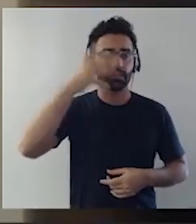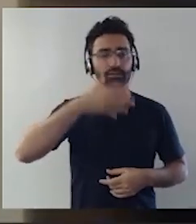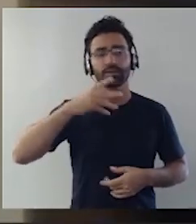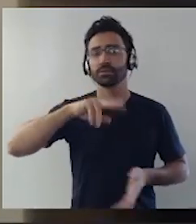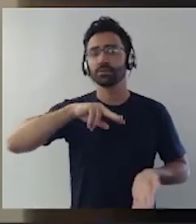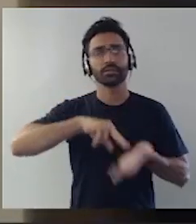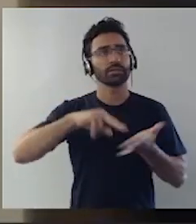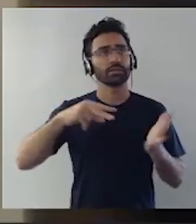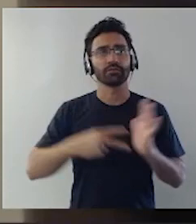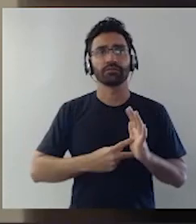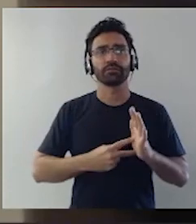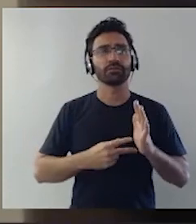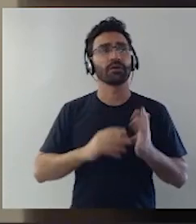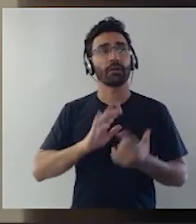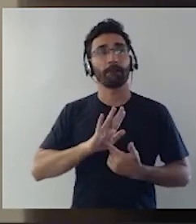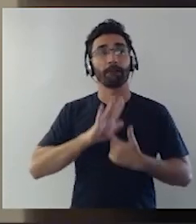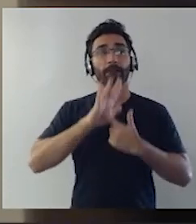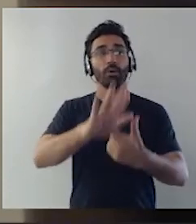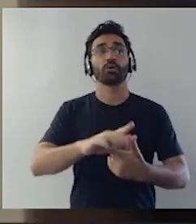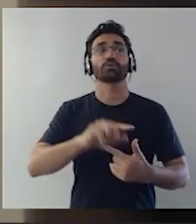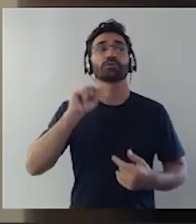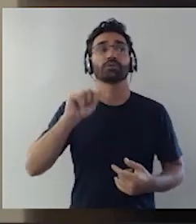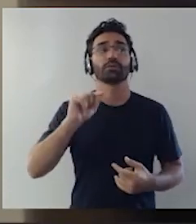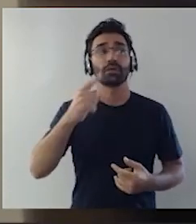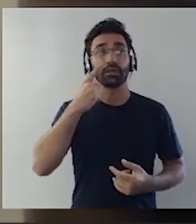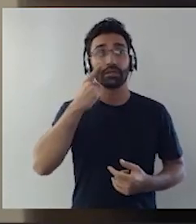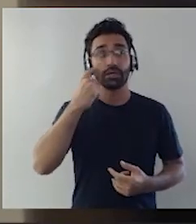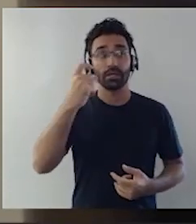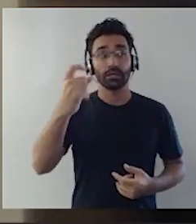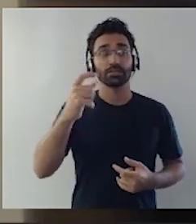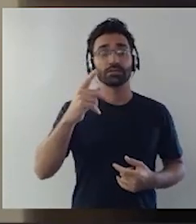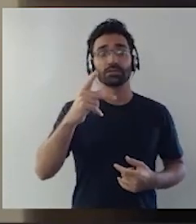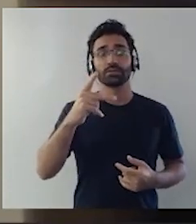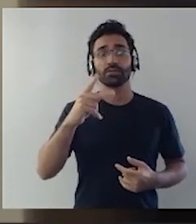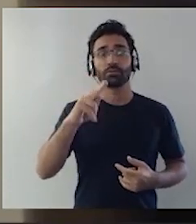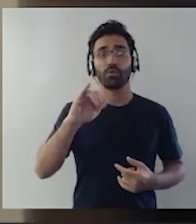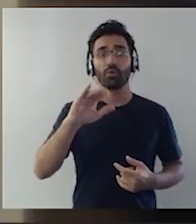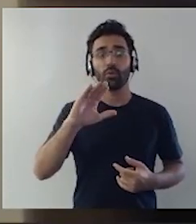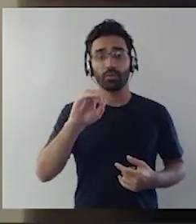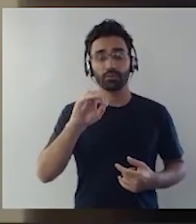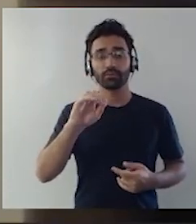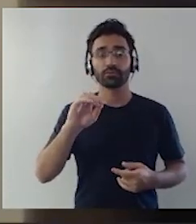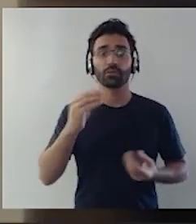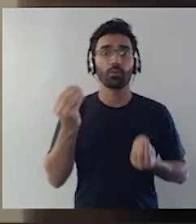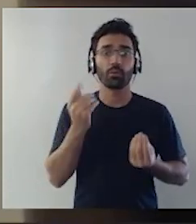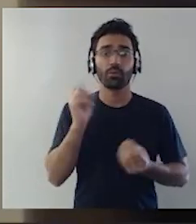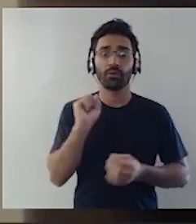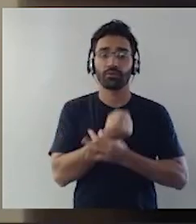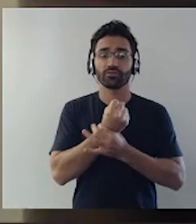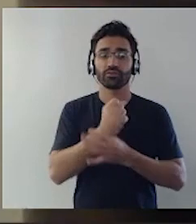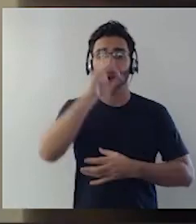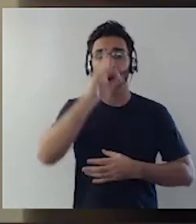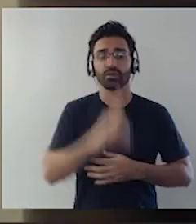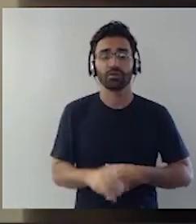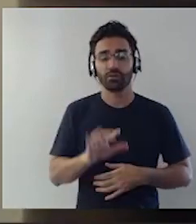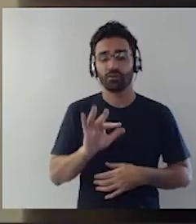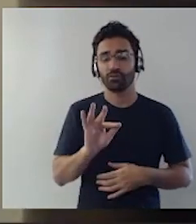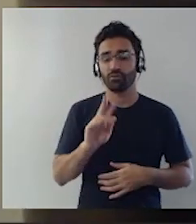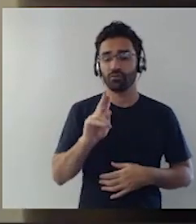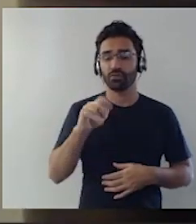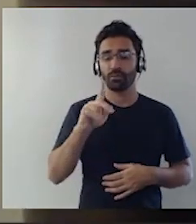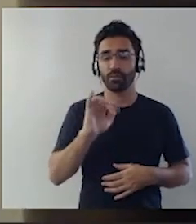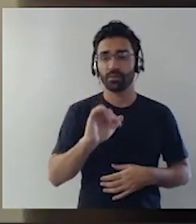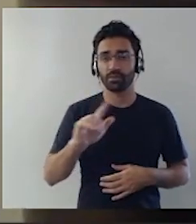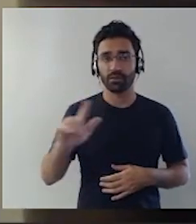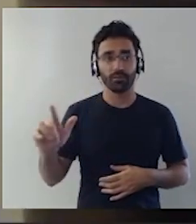a supremacia do interesse público, a necessidade de meios de garantia de direitos fundamentais e sociais, a boa-fé